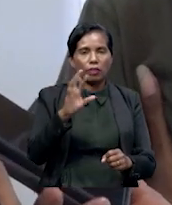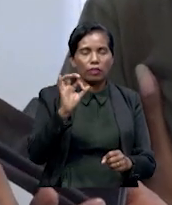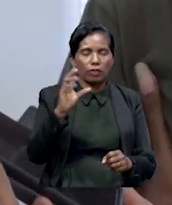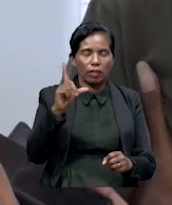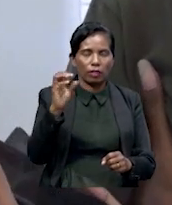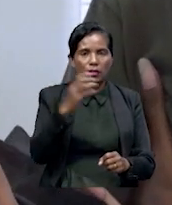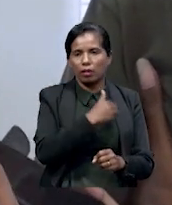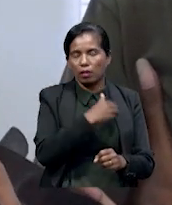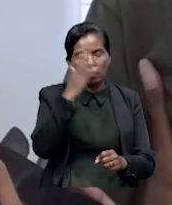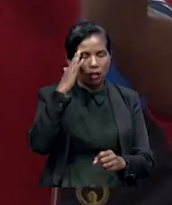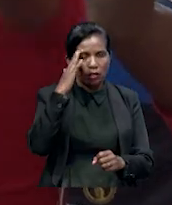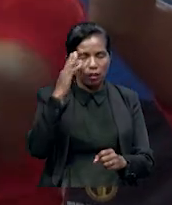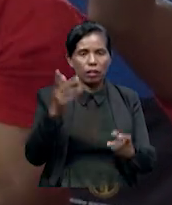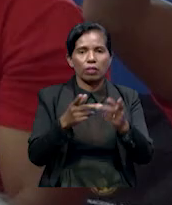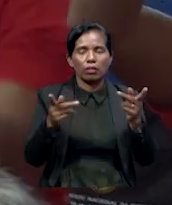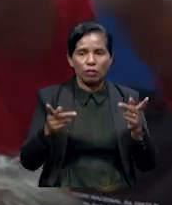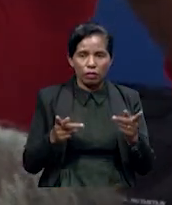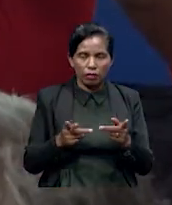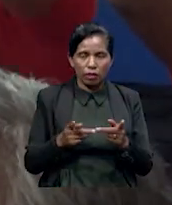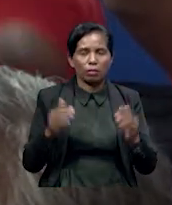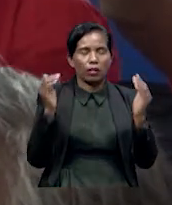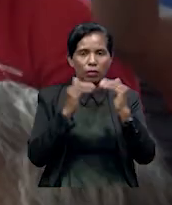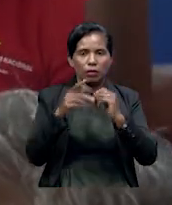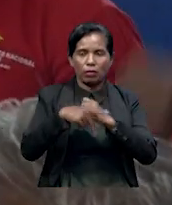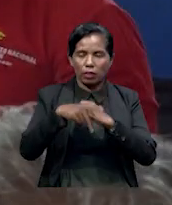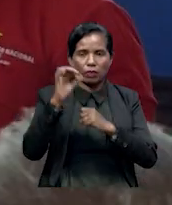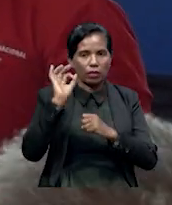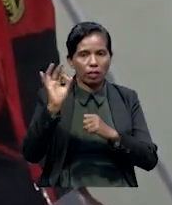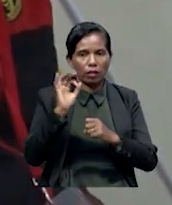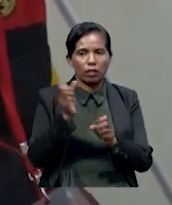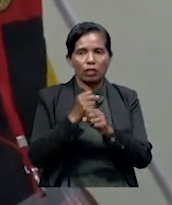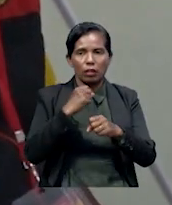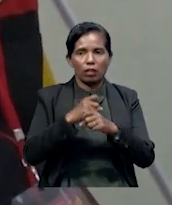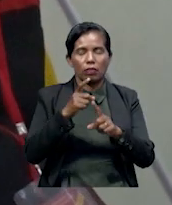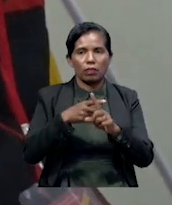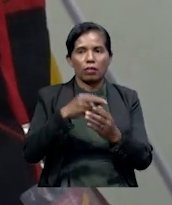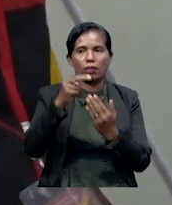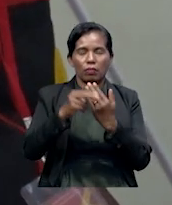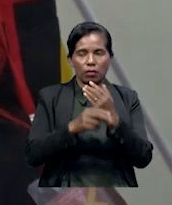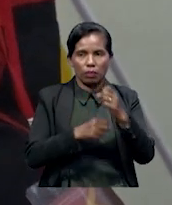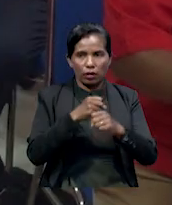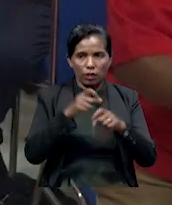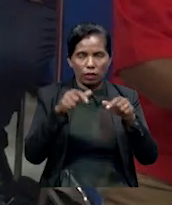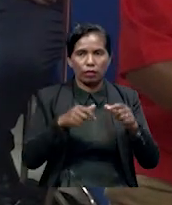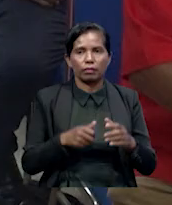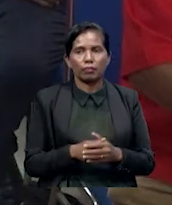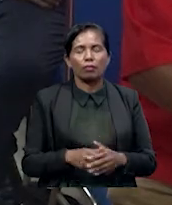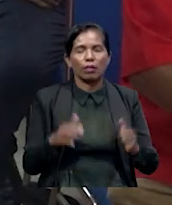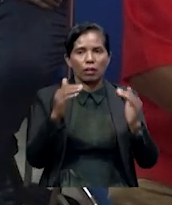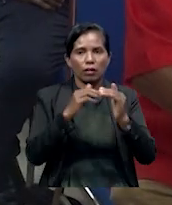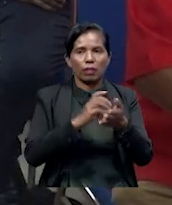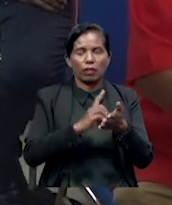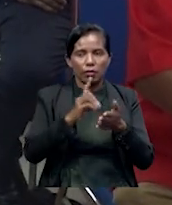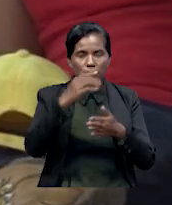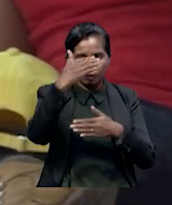data fixo no fatemba conferência Partido Fretilin nebe se halau e fulo novembro tinanem. Enquanto a semana vem, se